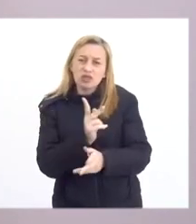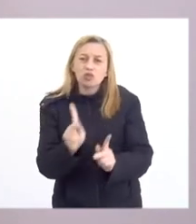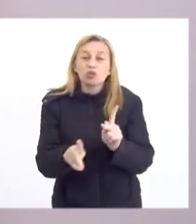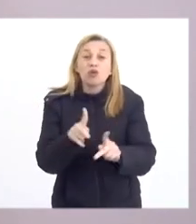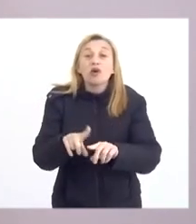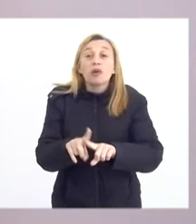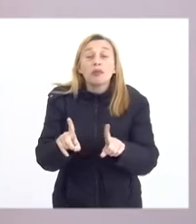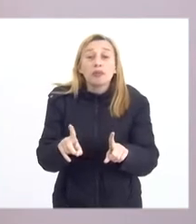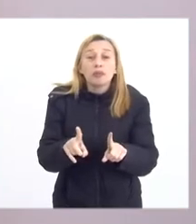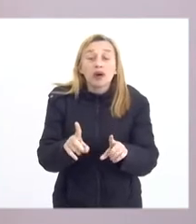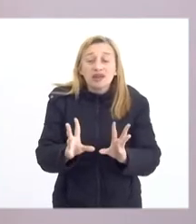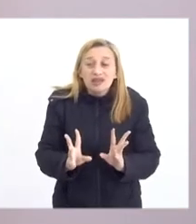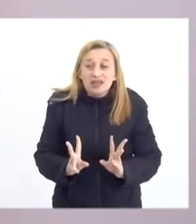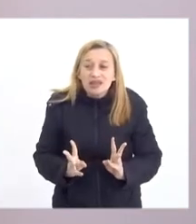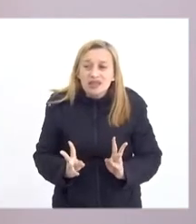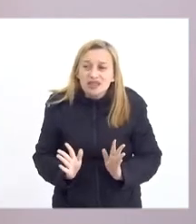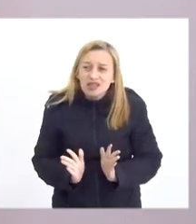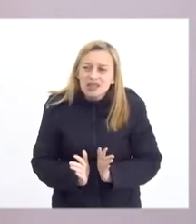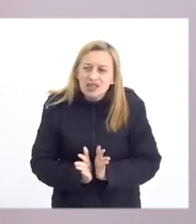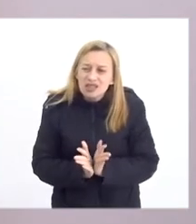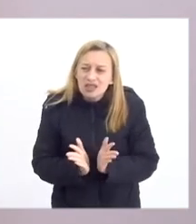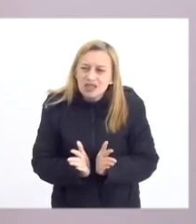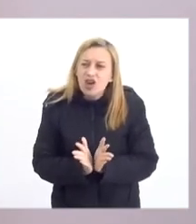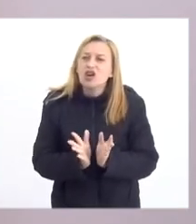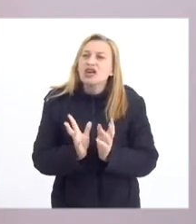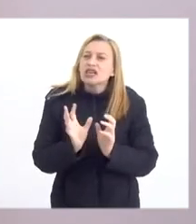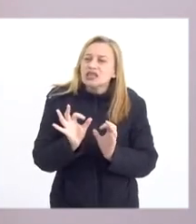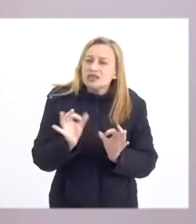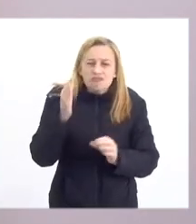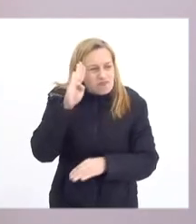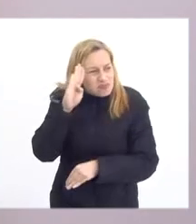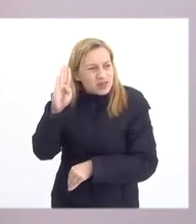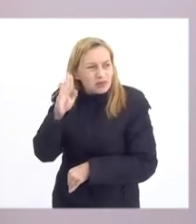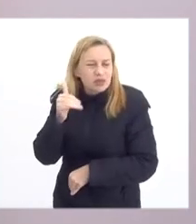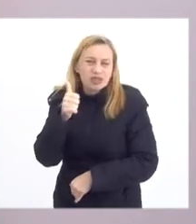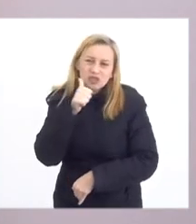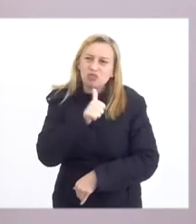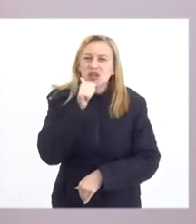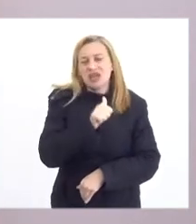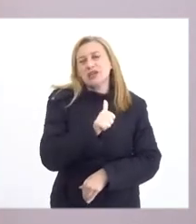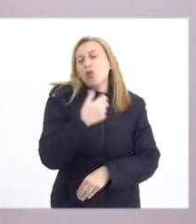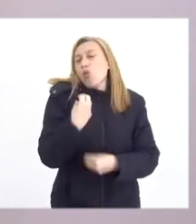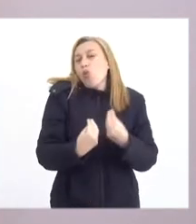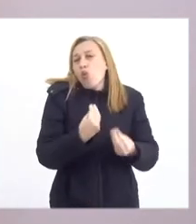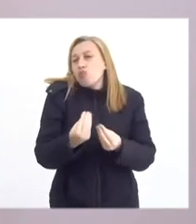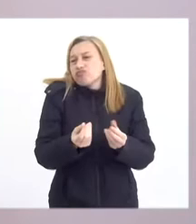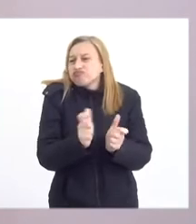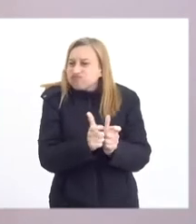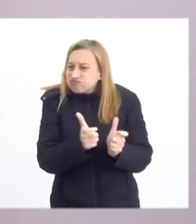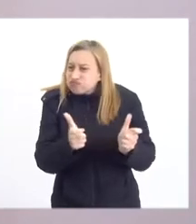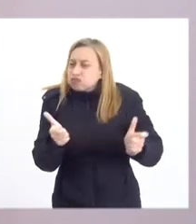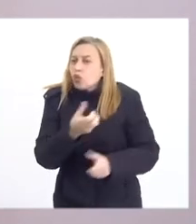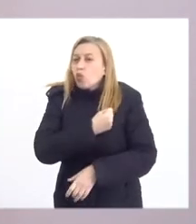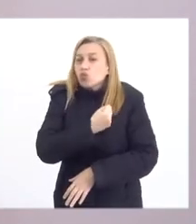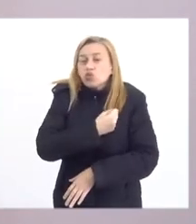mais vulnerável e principalmente sobre as mulheres. Né? Como cresceu o número de